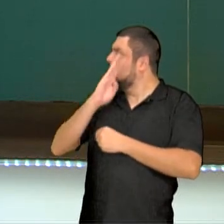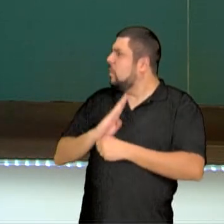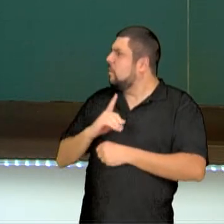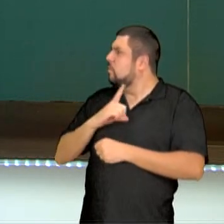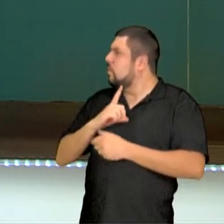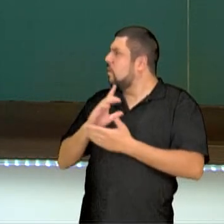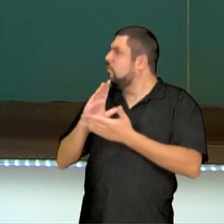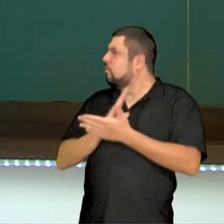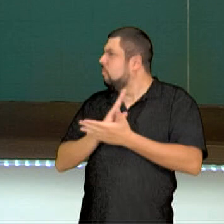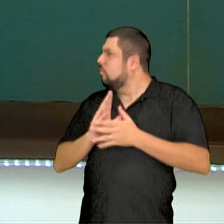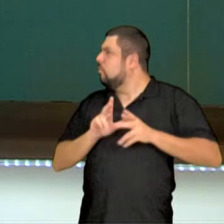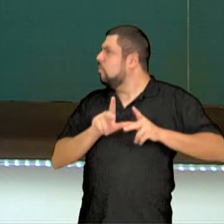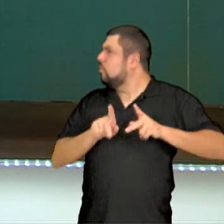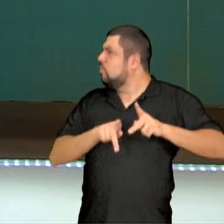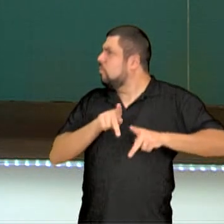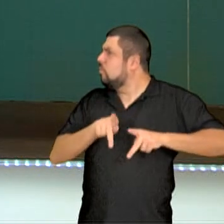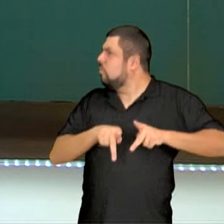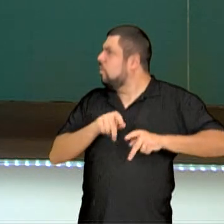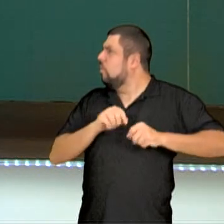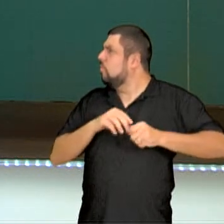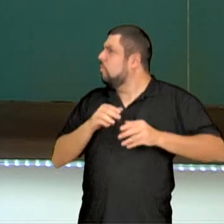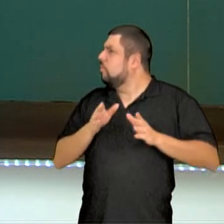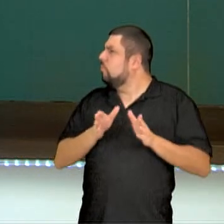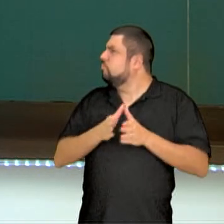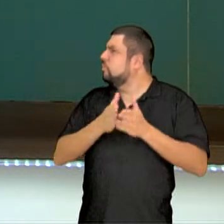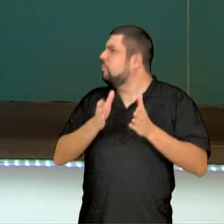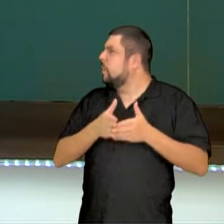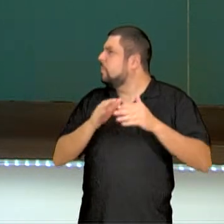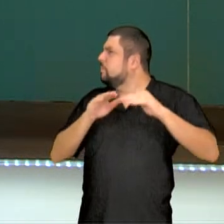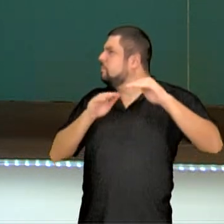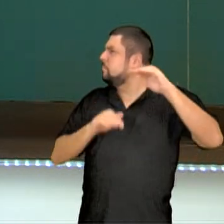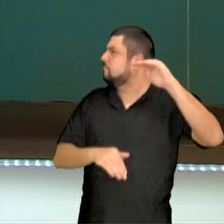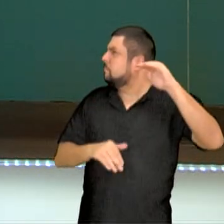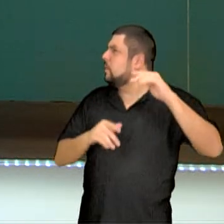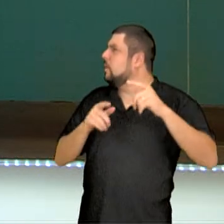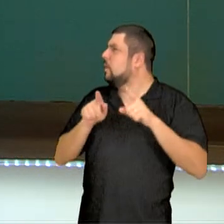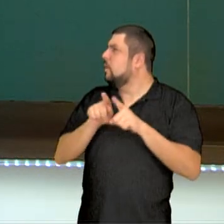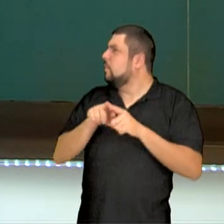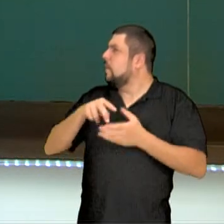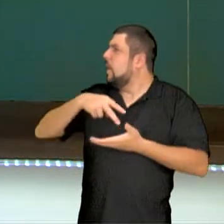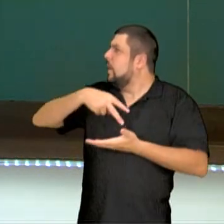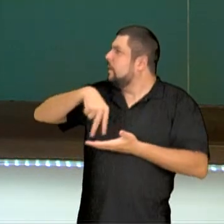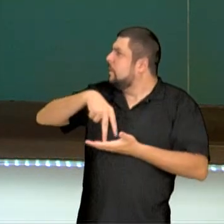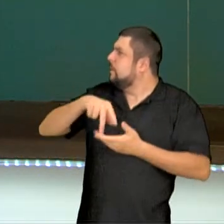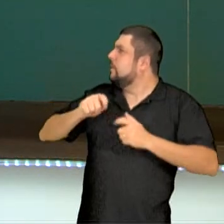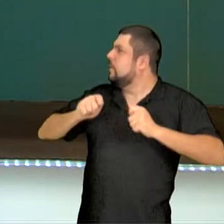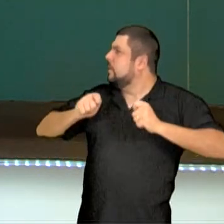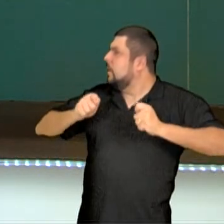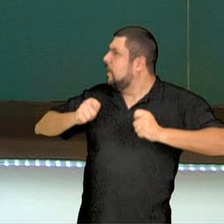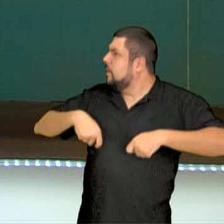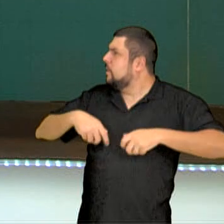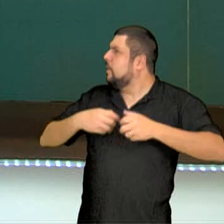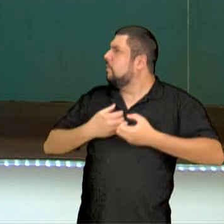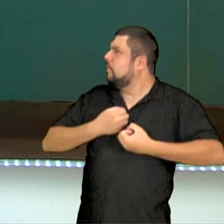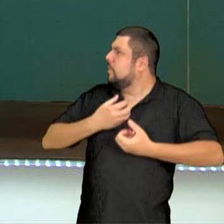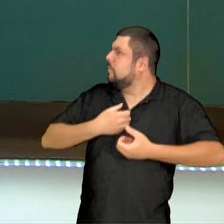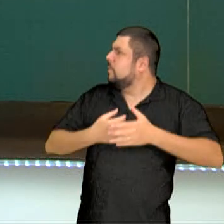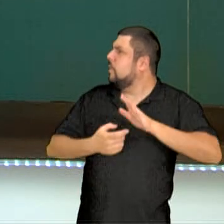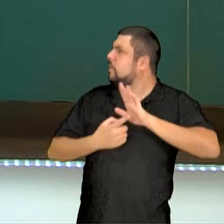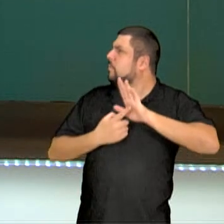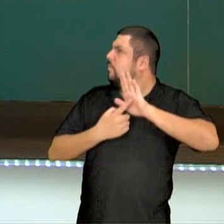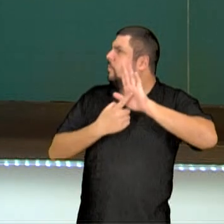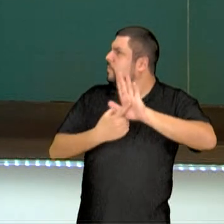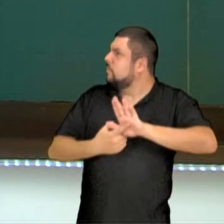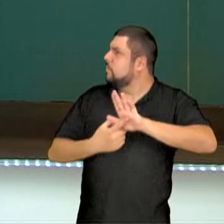da população que tem uma desigualdade social e através da dança eles tentam se expressar, né?